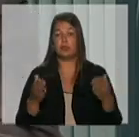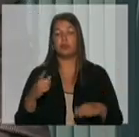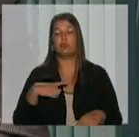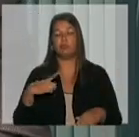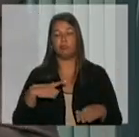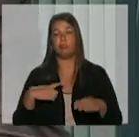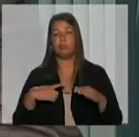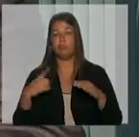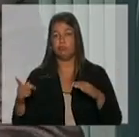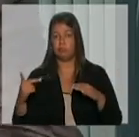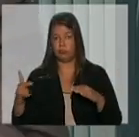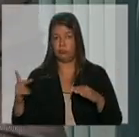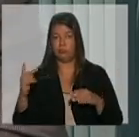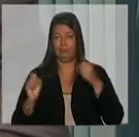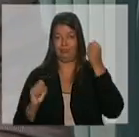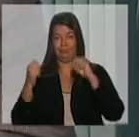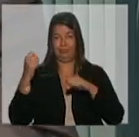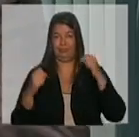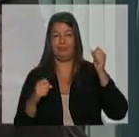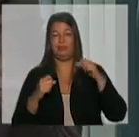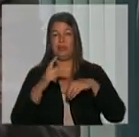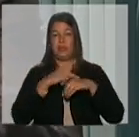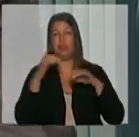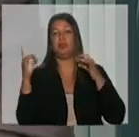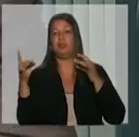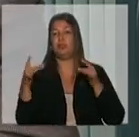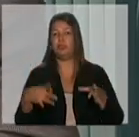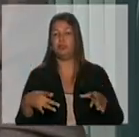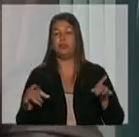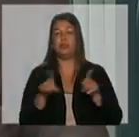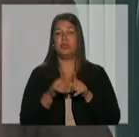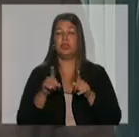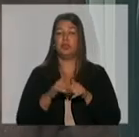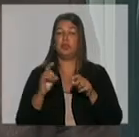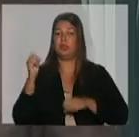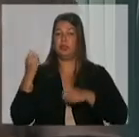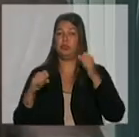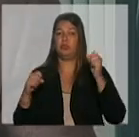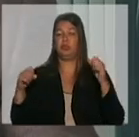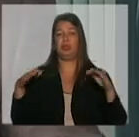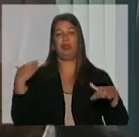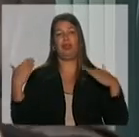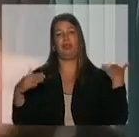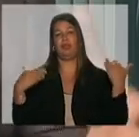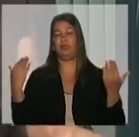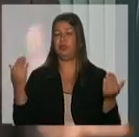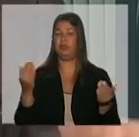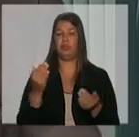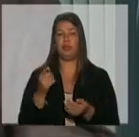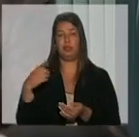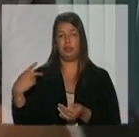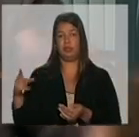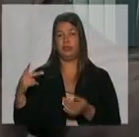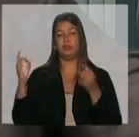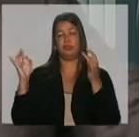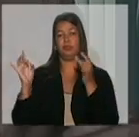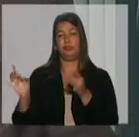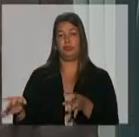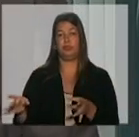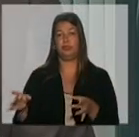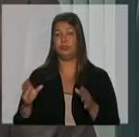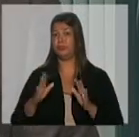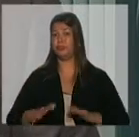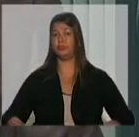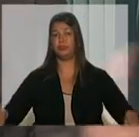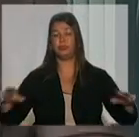a indústria petrolífera abandonada e a indústria naval abandonada. E, consequentemente, todas as